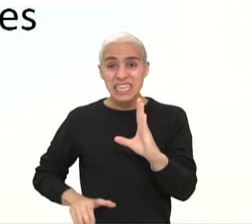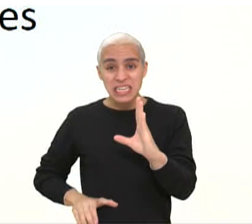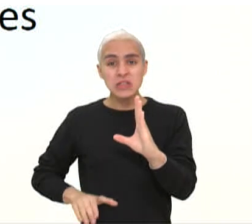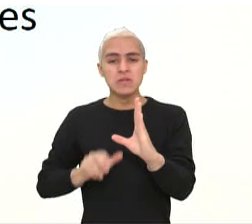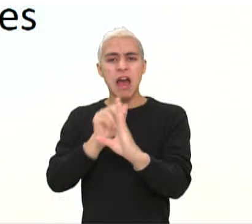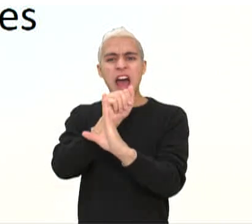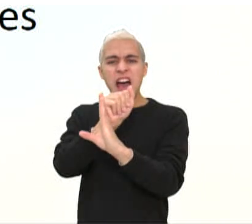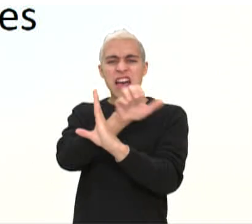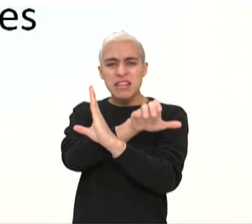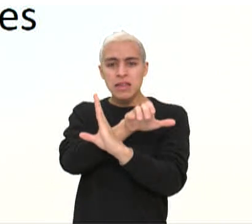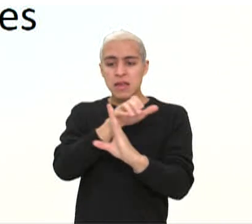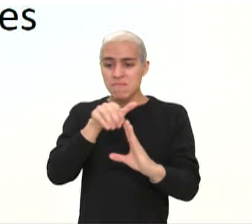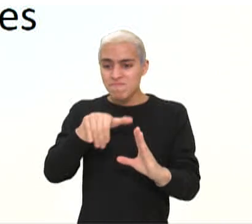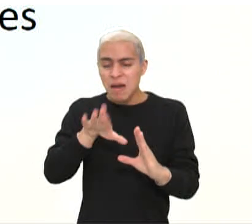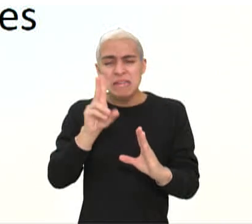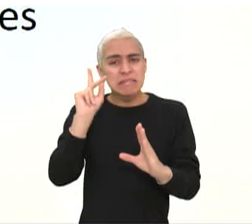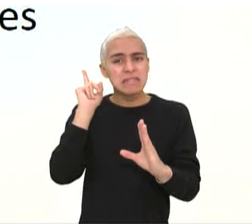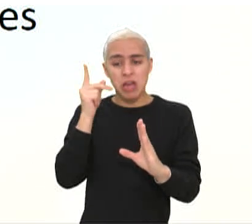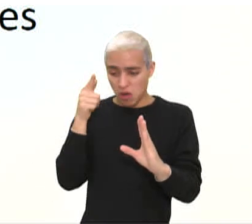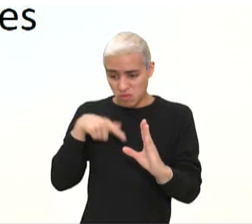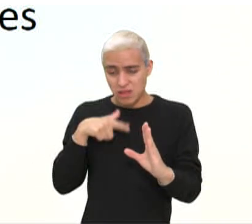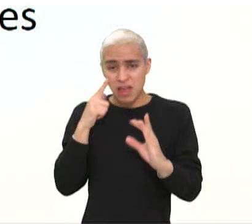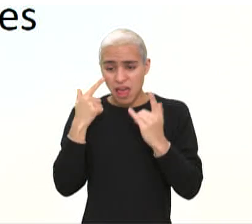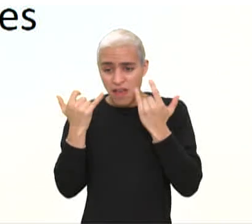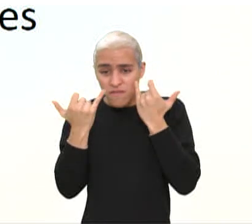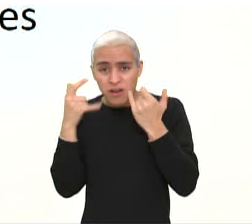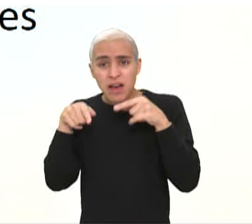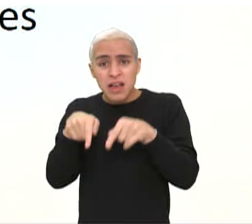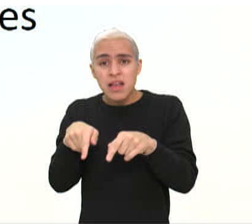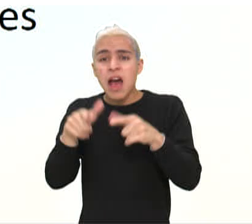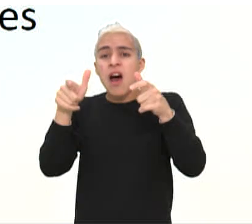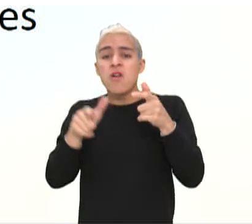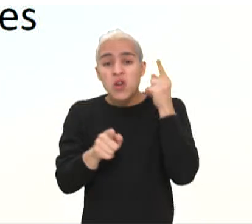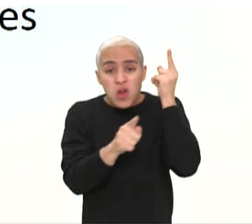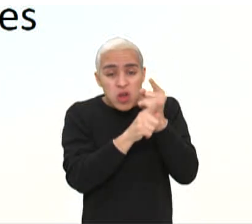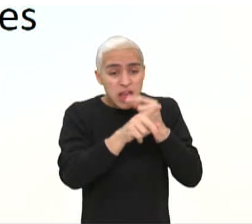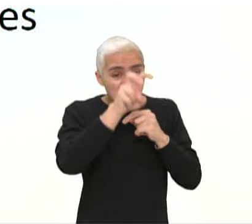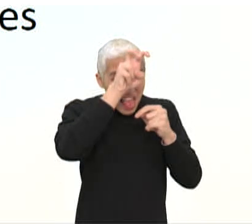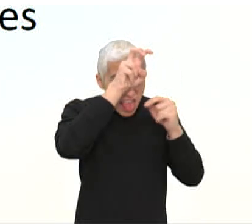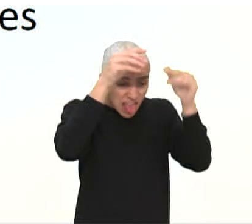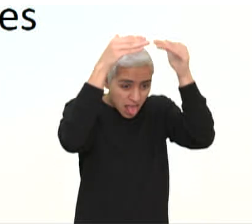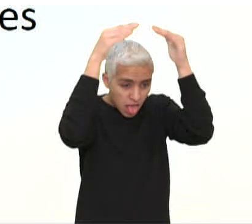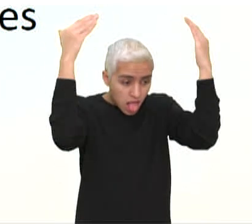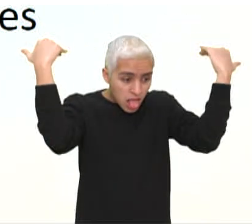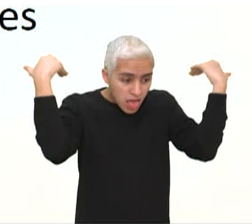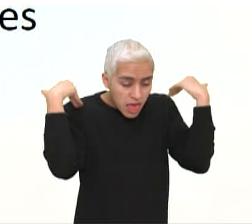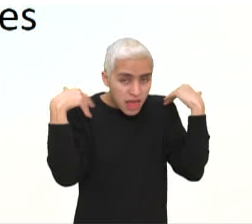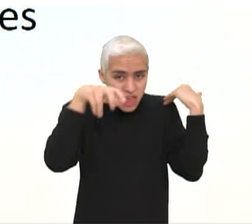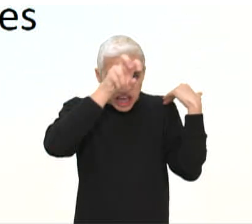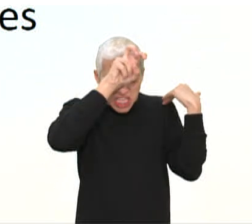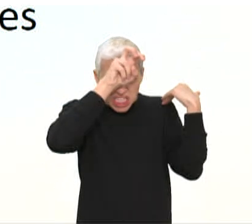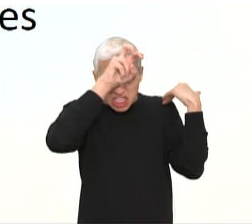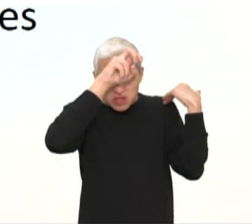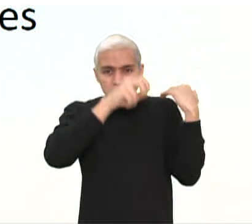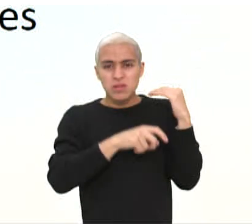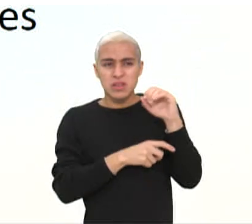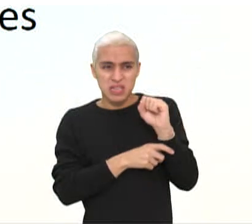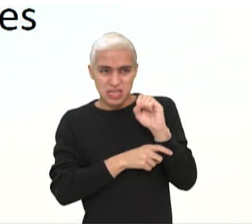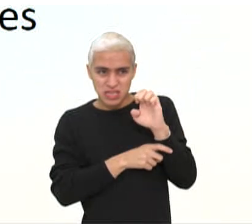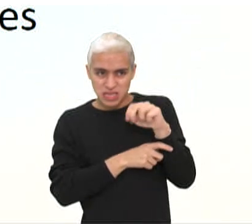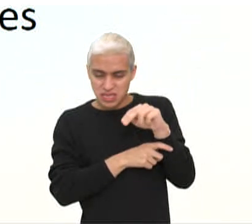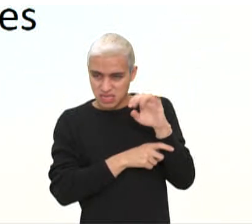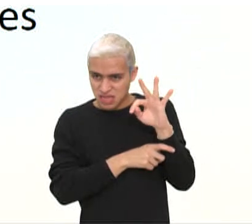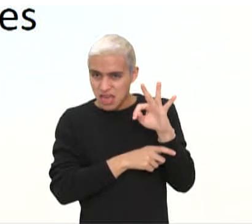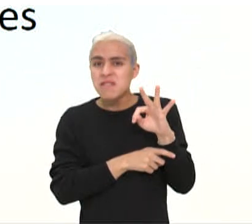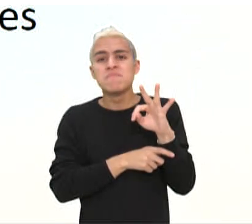temos informação foi encontrado no Antigo Egito. Este chama Sené, dependendo como você achar